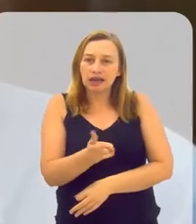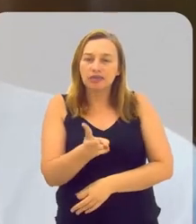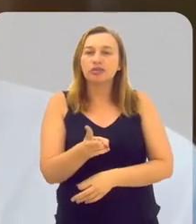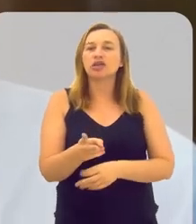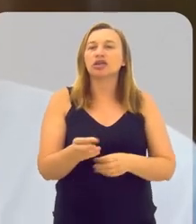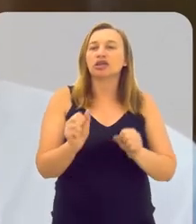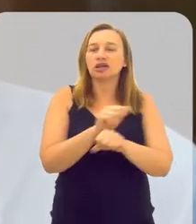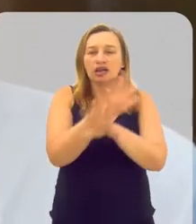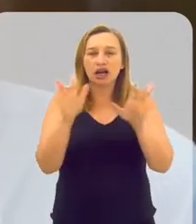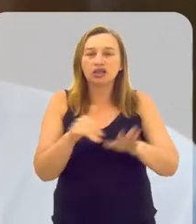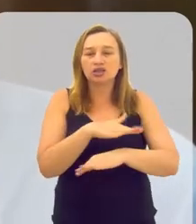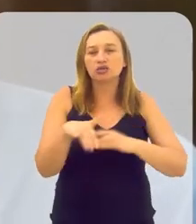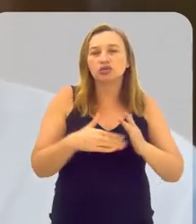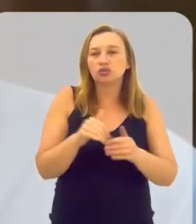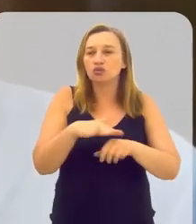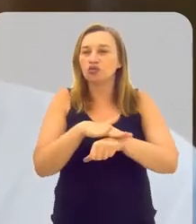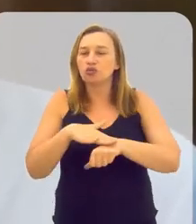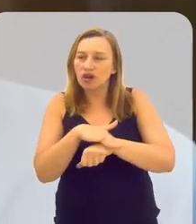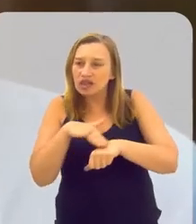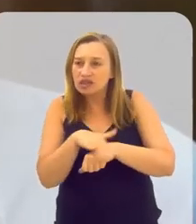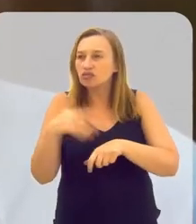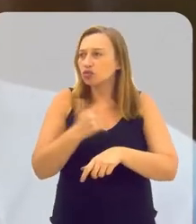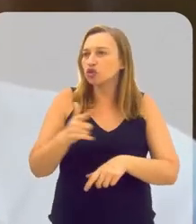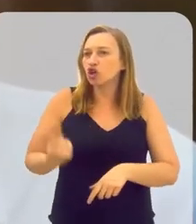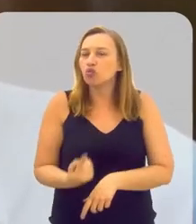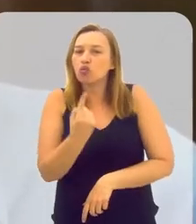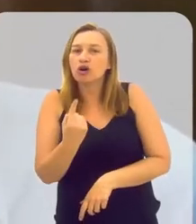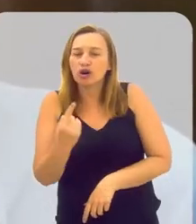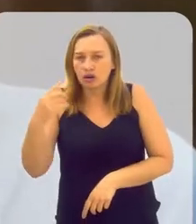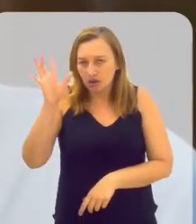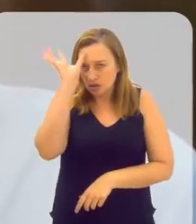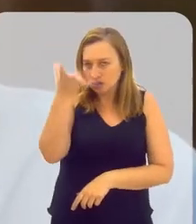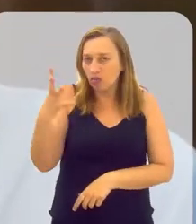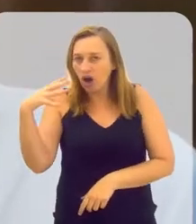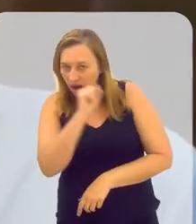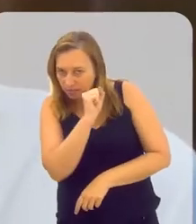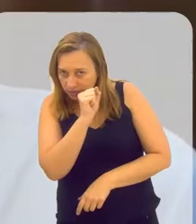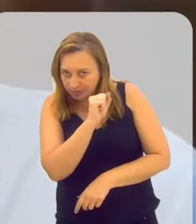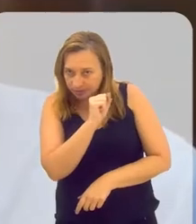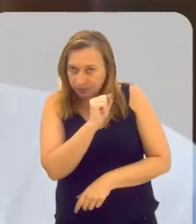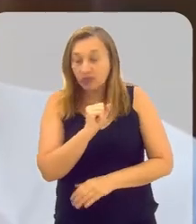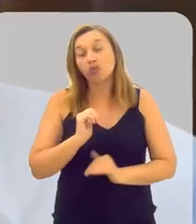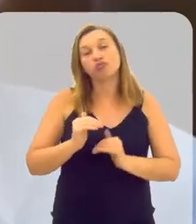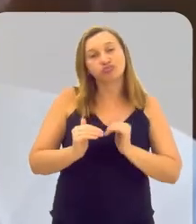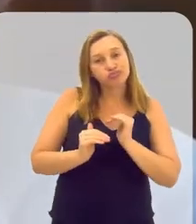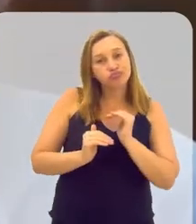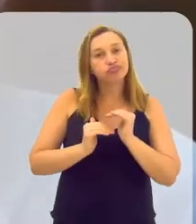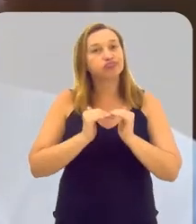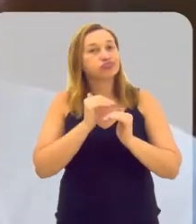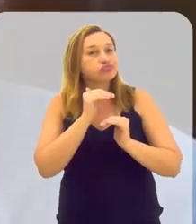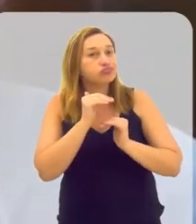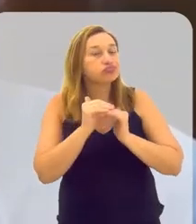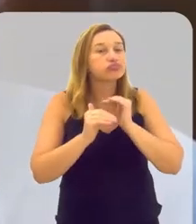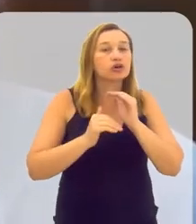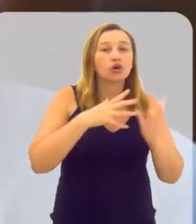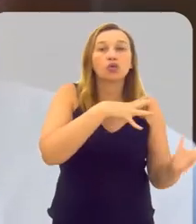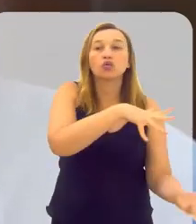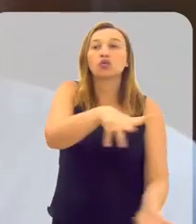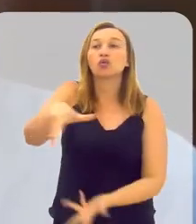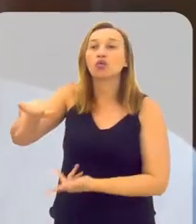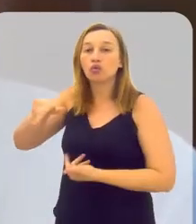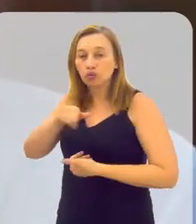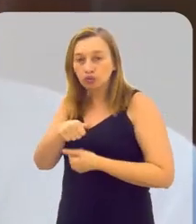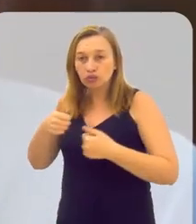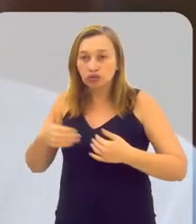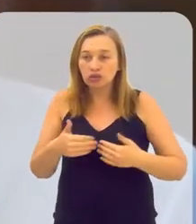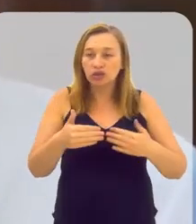claro, né, em todas as conversas, de que não existe uma solução rápida. É um processo. No